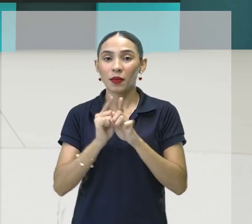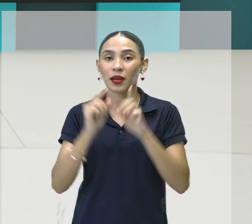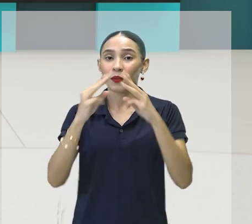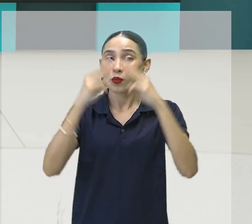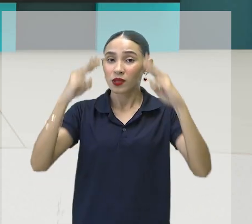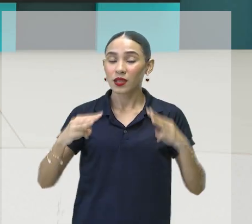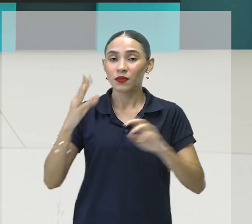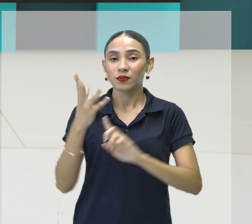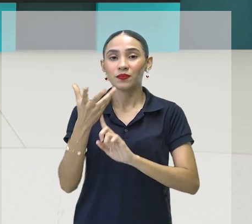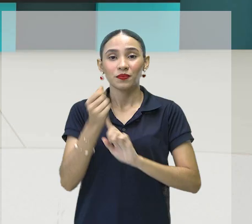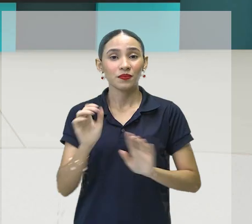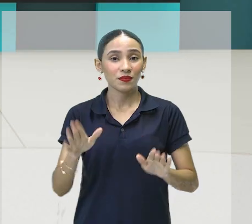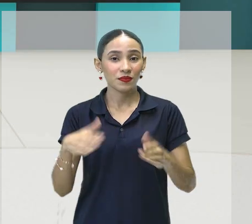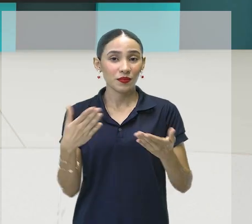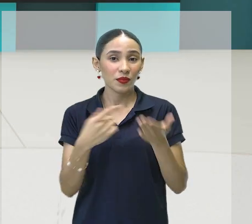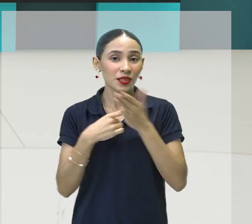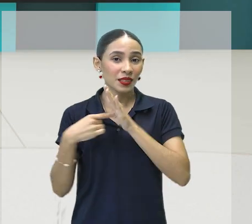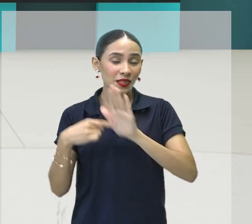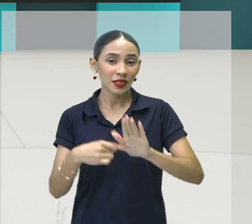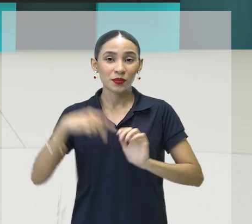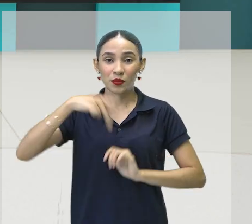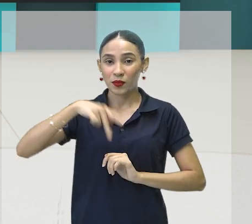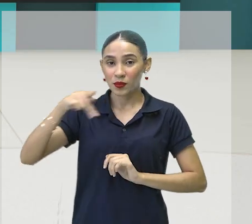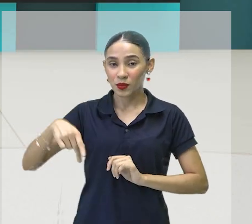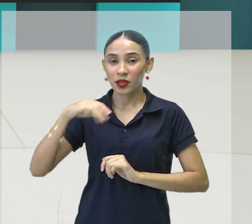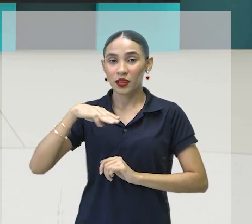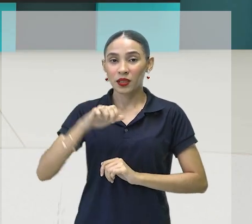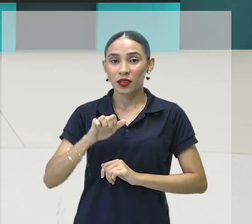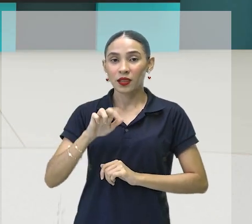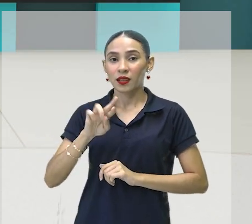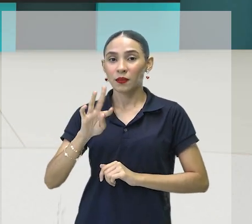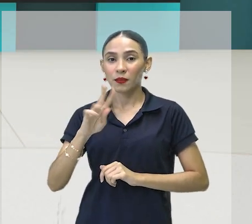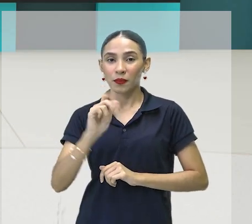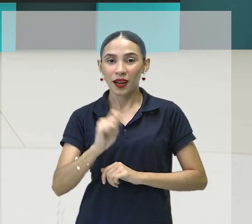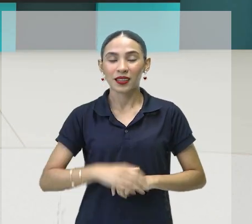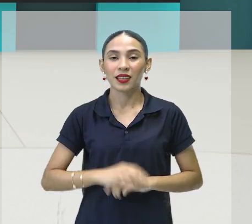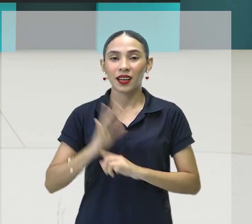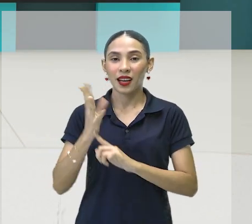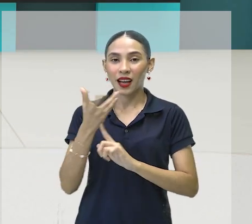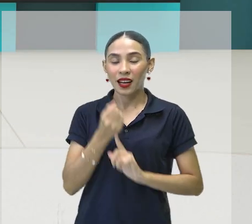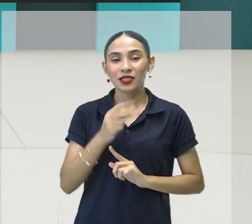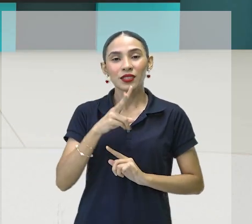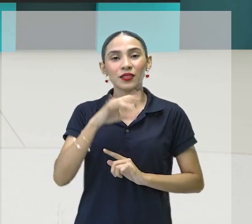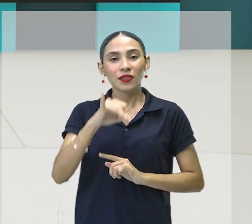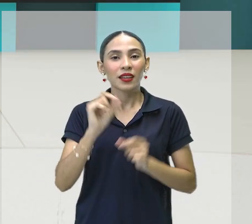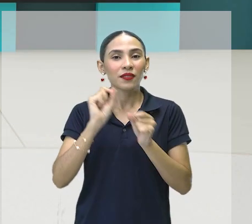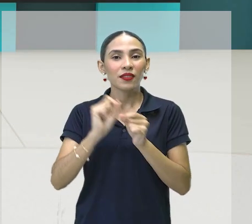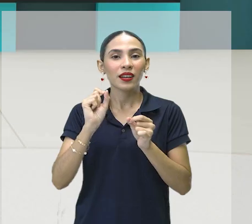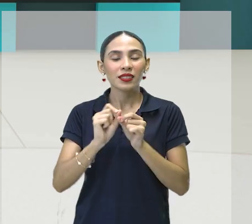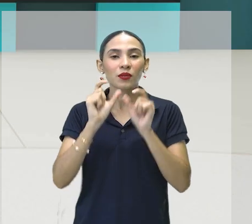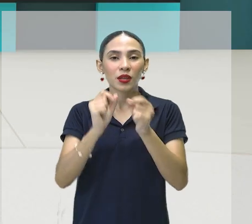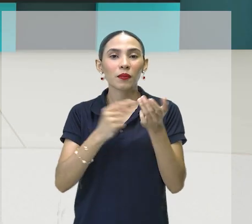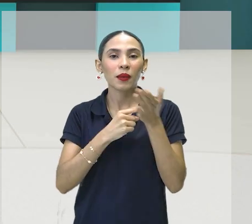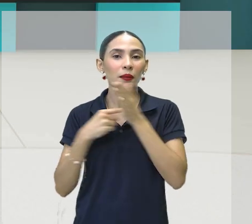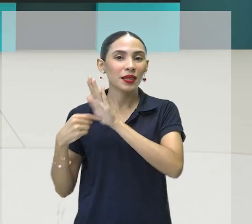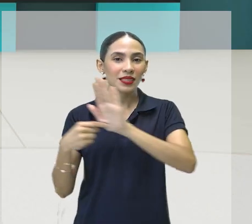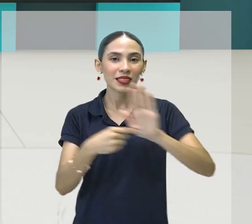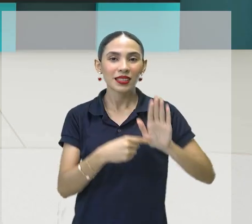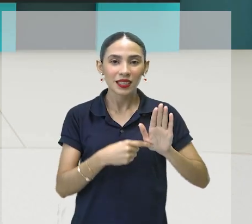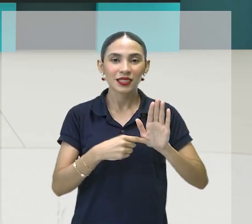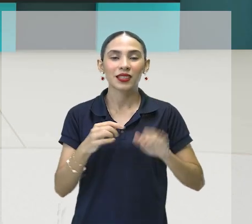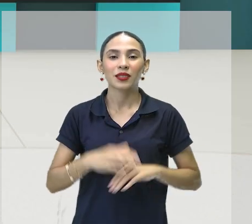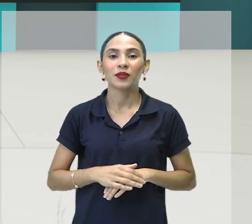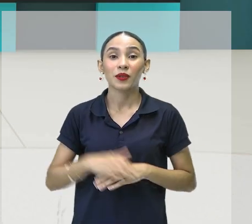trouxemos aqui a nossa professora Marta de Artes, que vai fazer uma demonstração